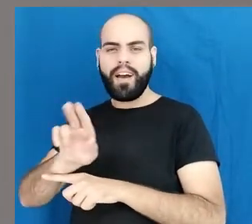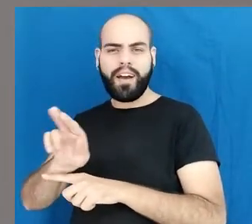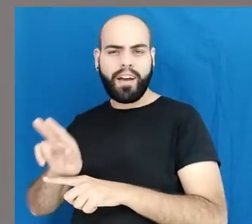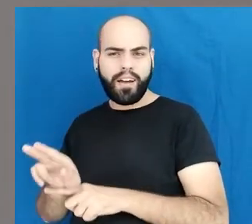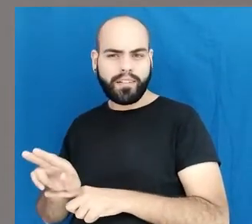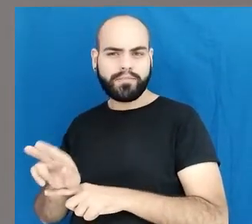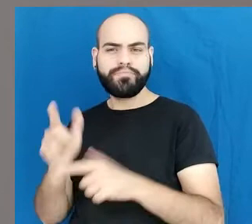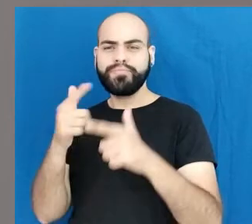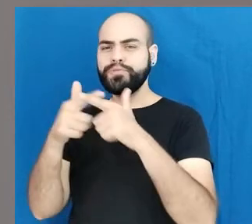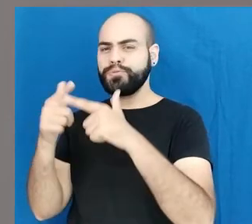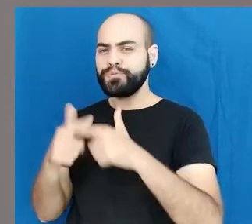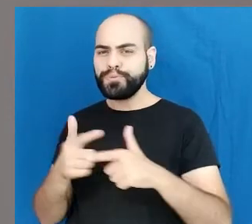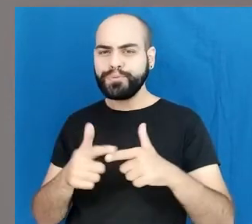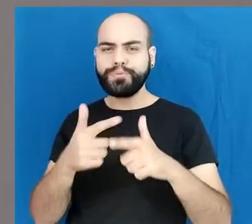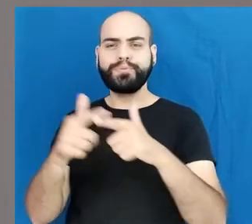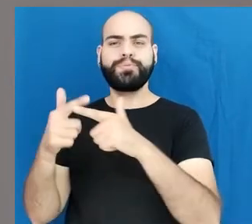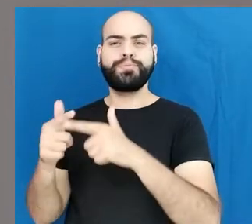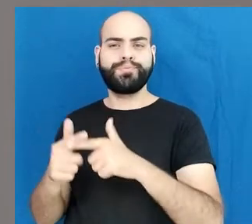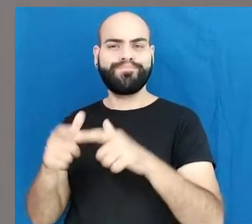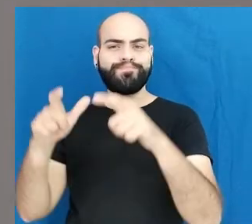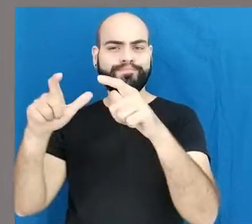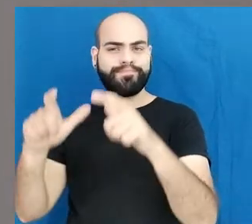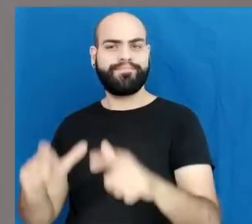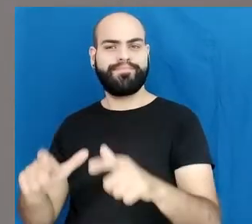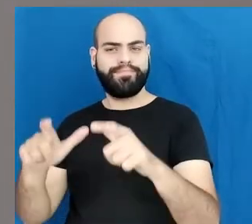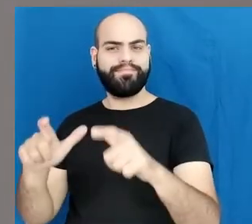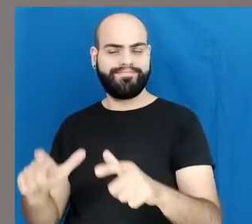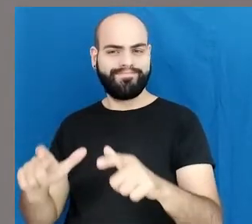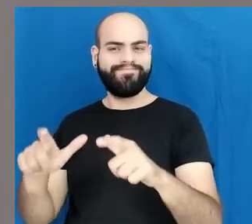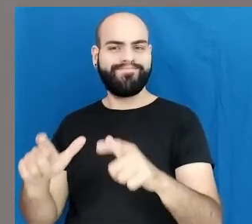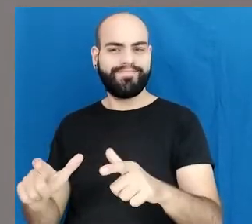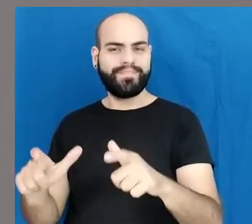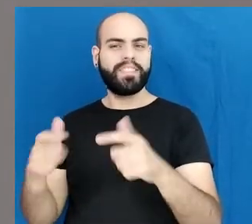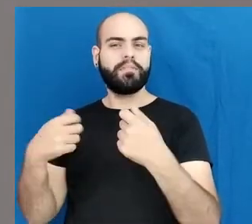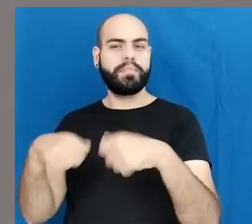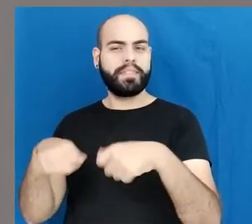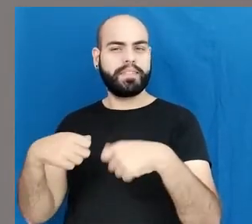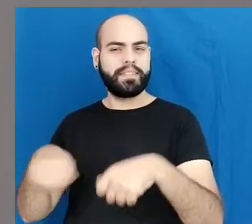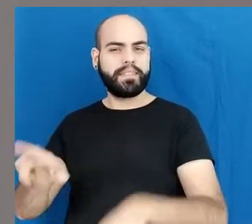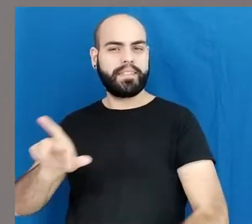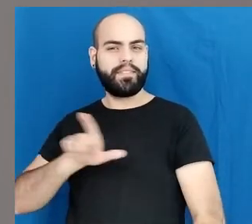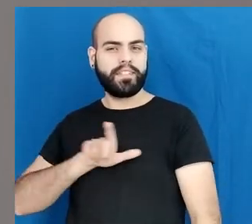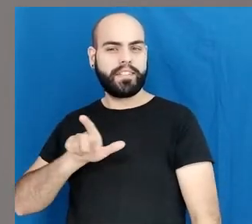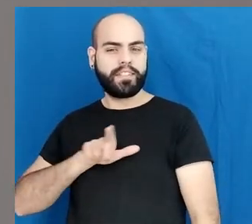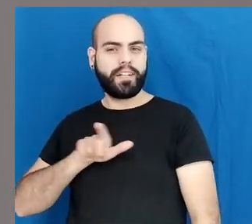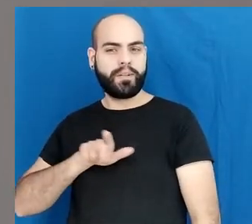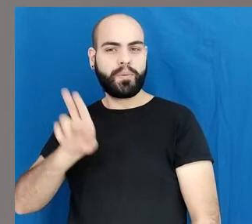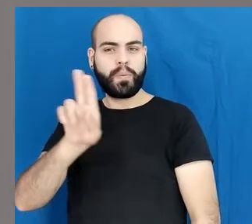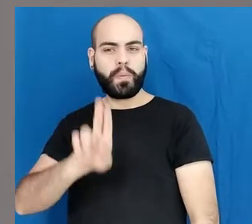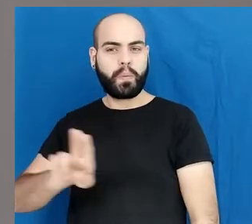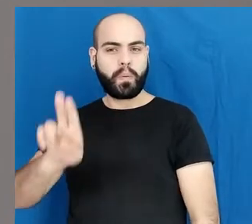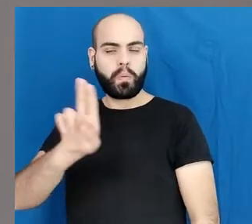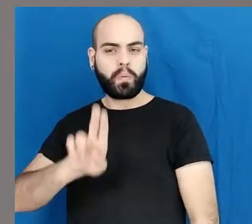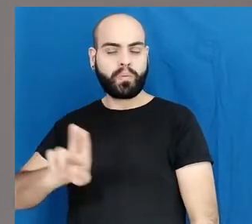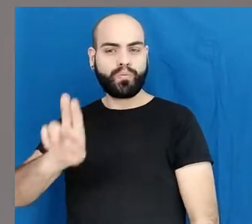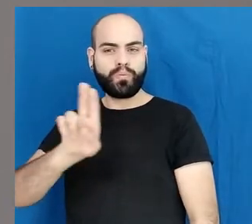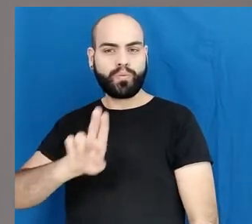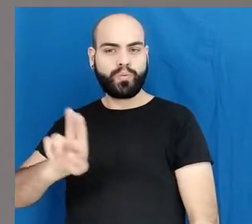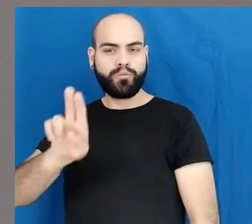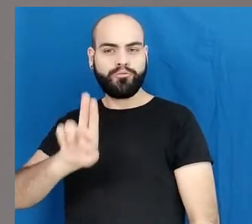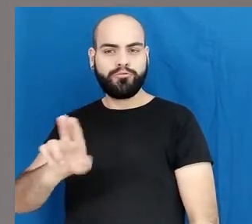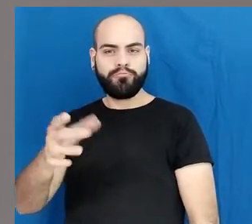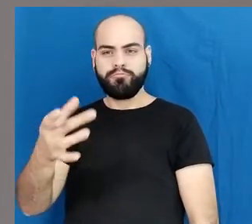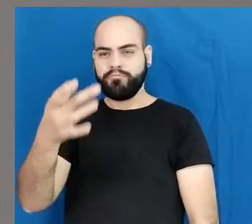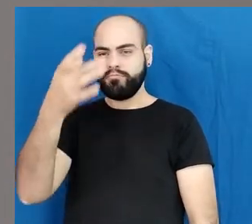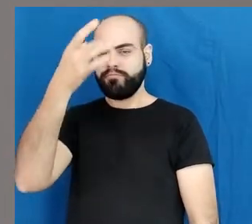bastante degradantes para a função que a Casa do Baile deveria ter, a função urbana, a